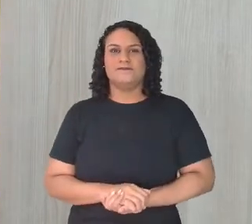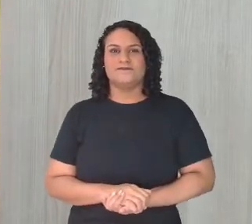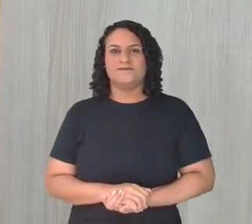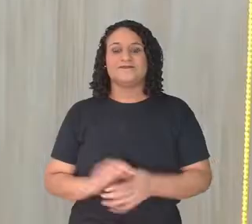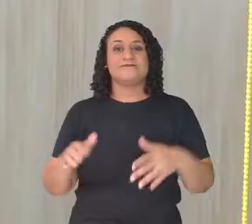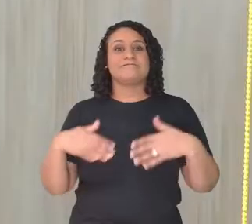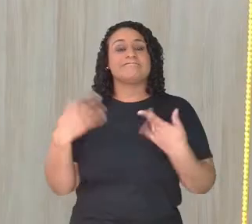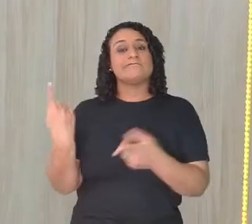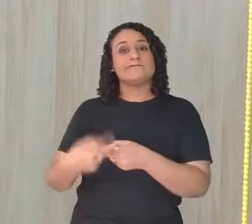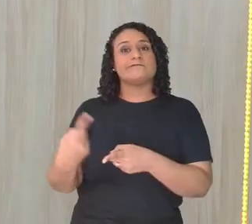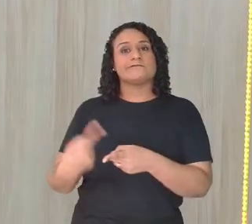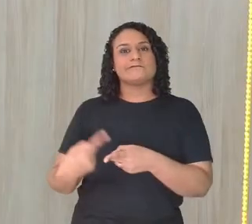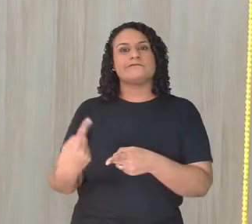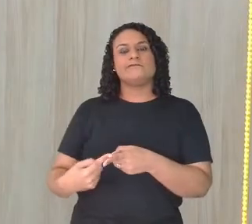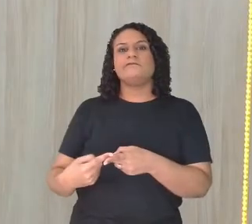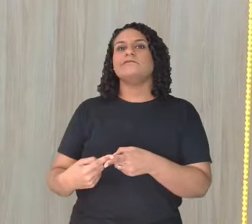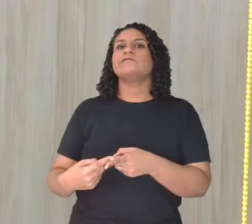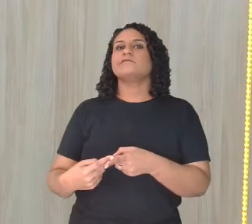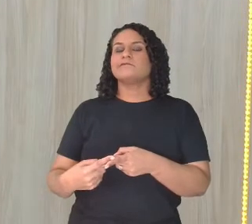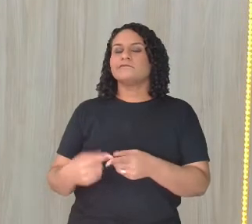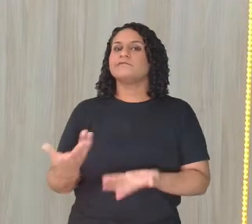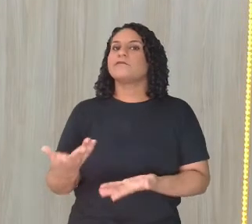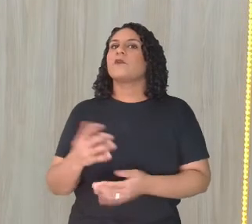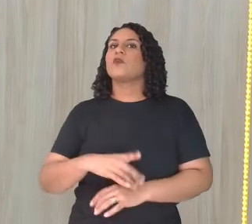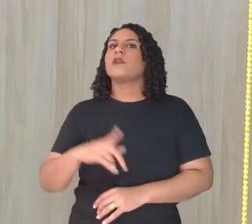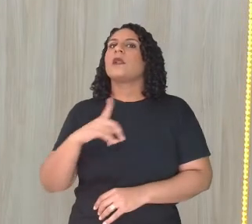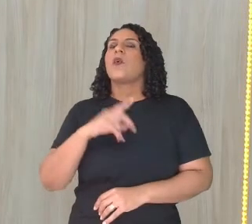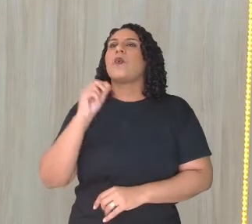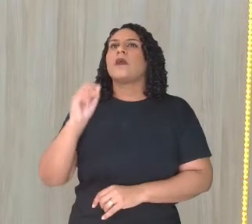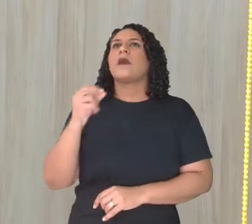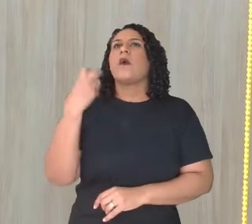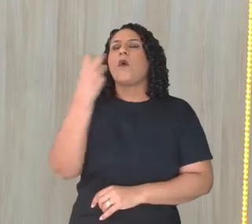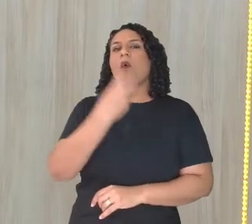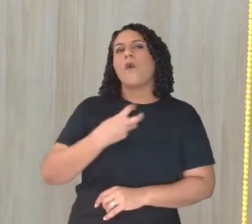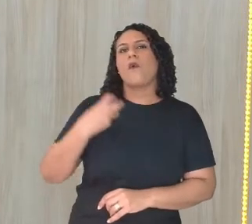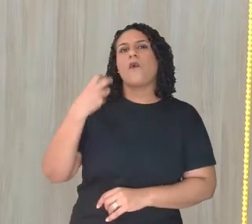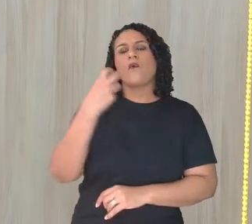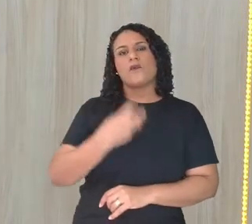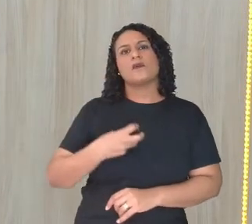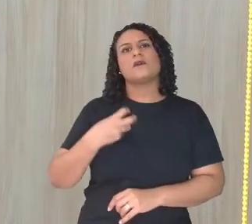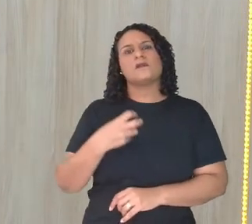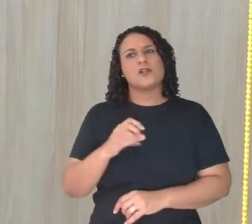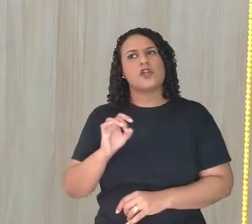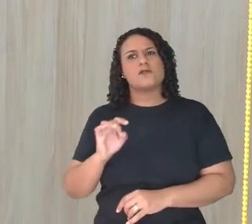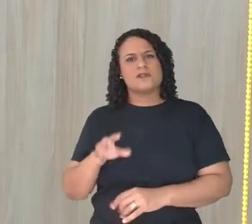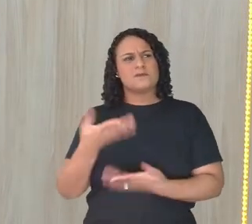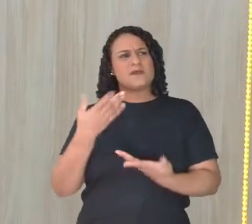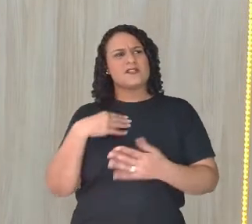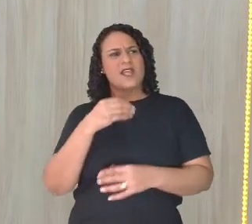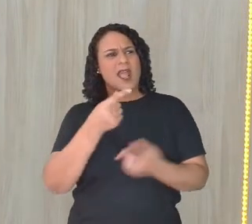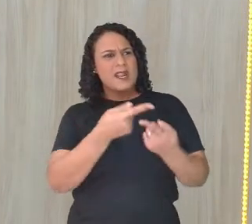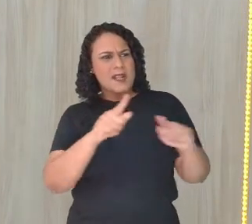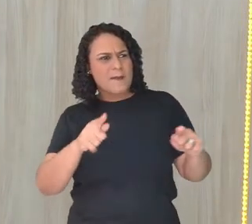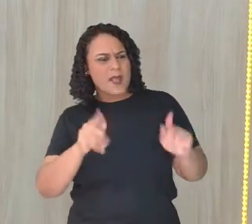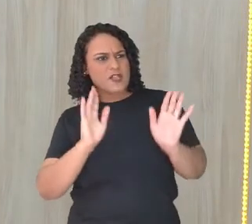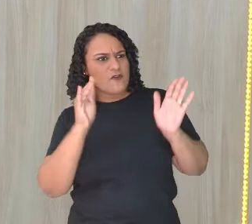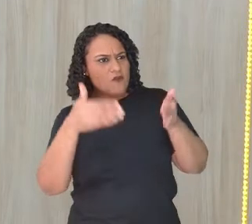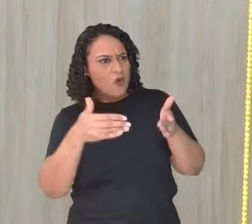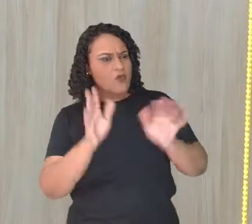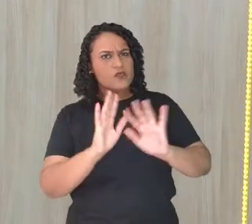quê? Porque quando a gente trata de oralidade, a gente precisa sair um pouco somente da gramática, né? A gente precisa